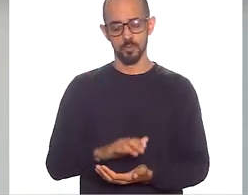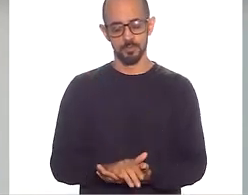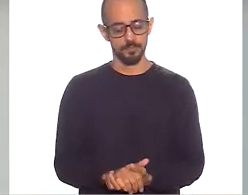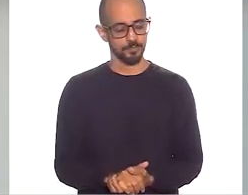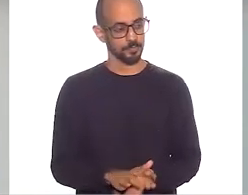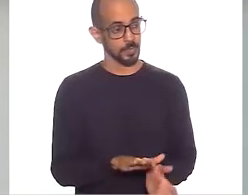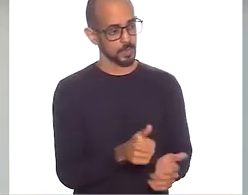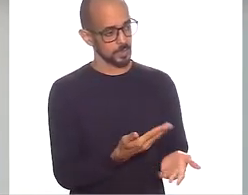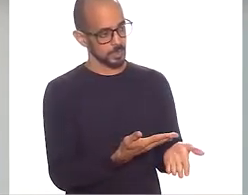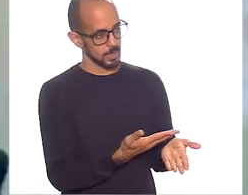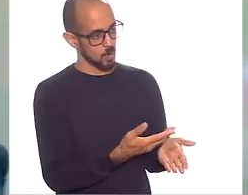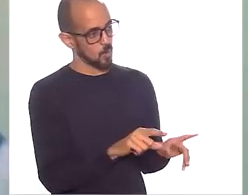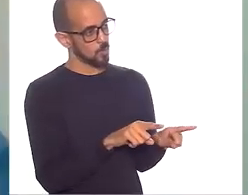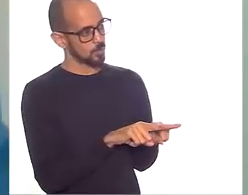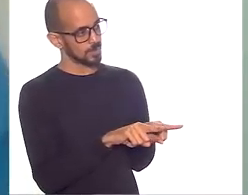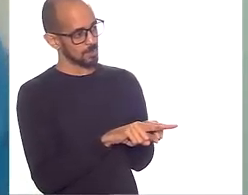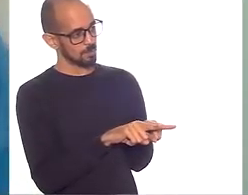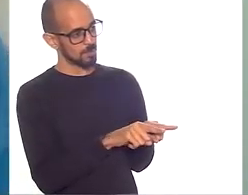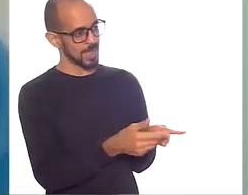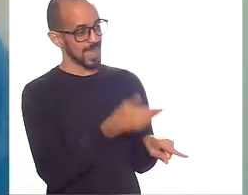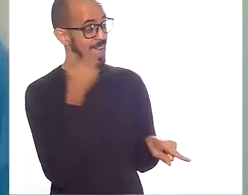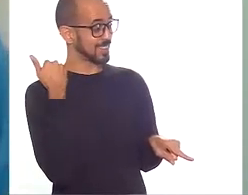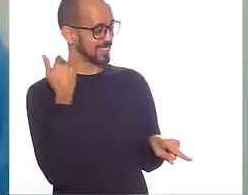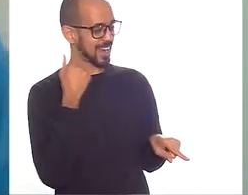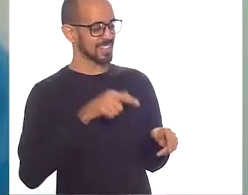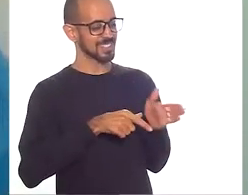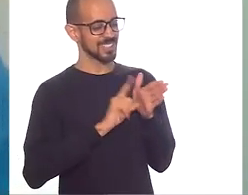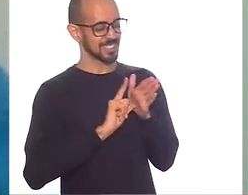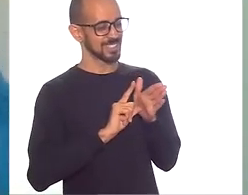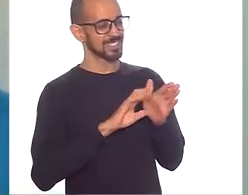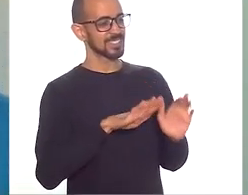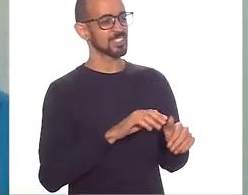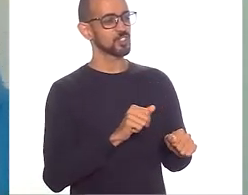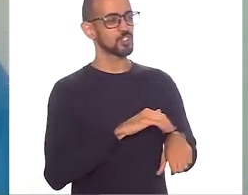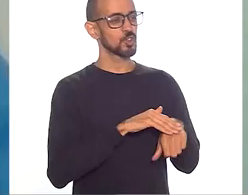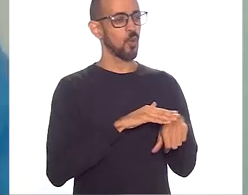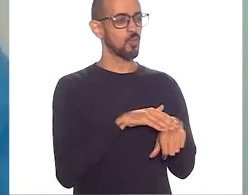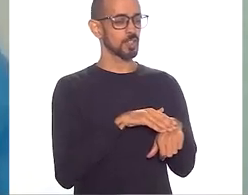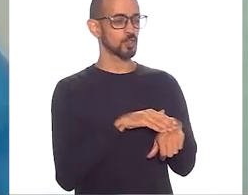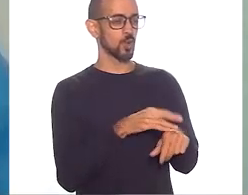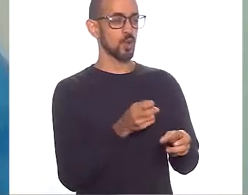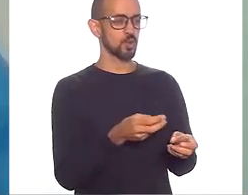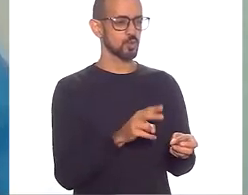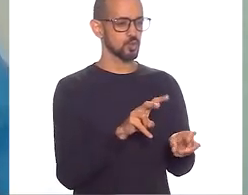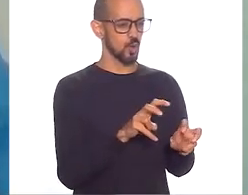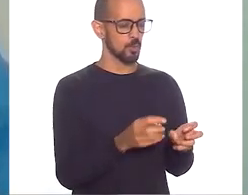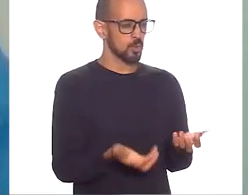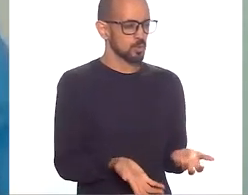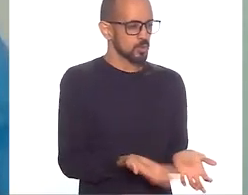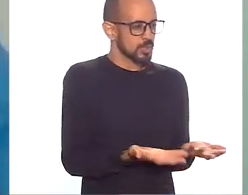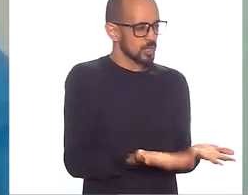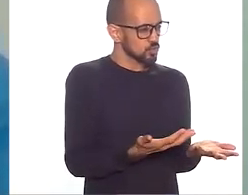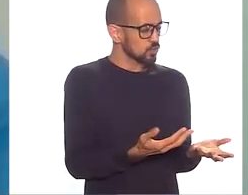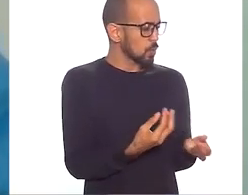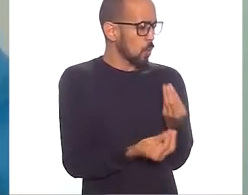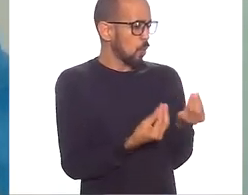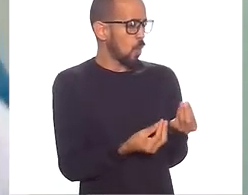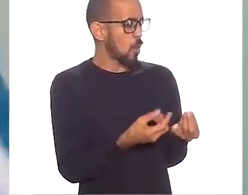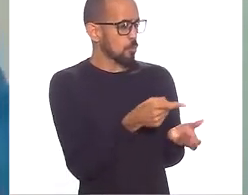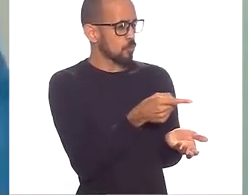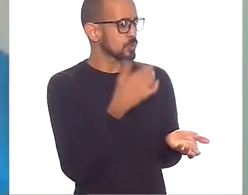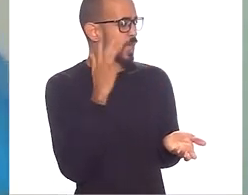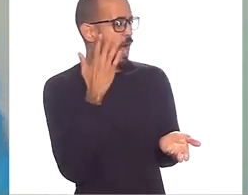hoje. Você aqui nos bastidores, a gente conversando, contou uma história que eu acho que se alinha essa questão do incentivo, né? O que que seria, então,